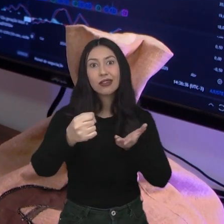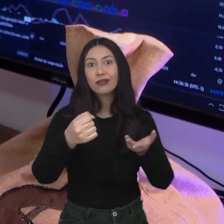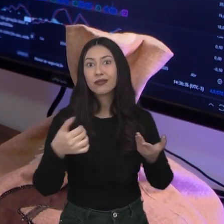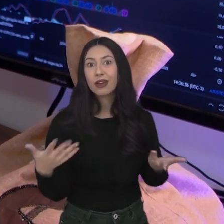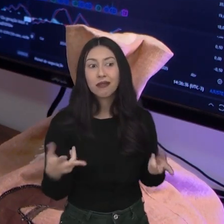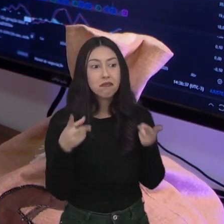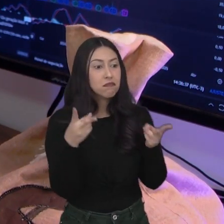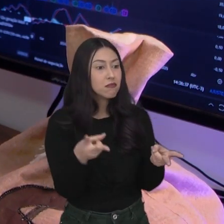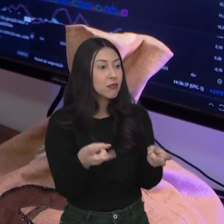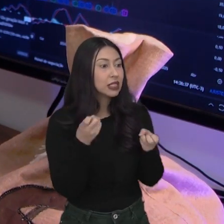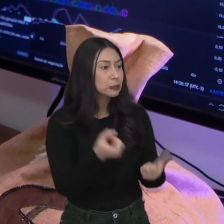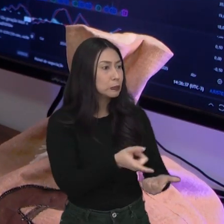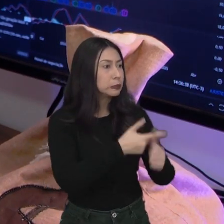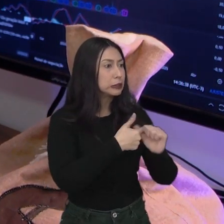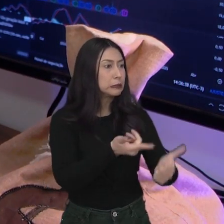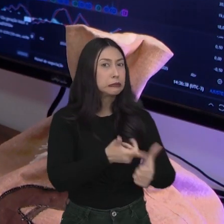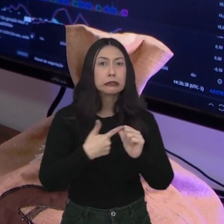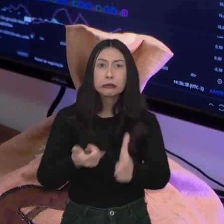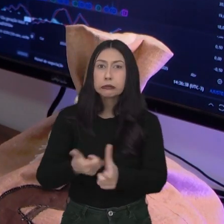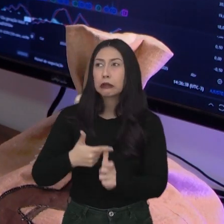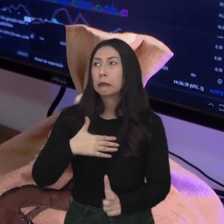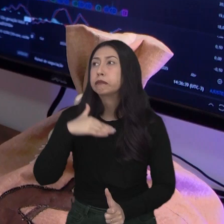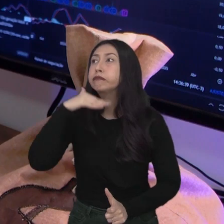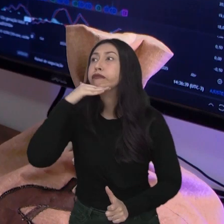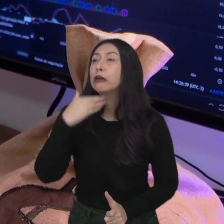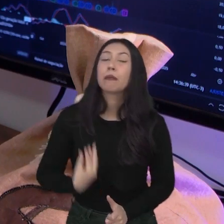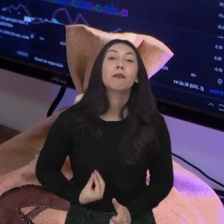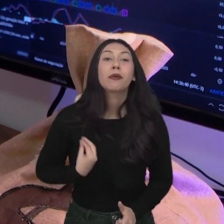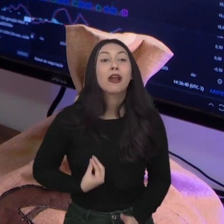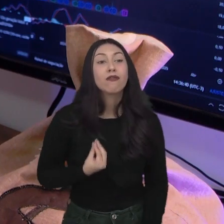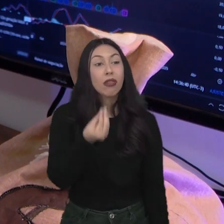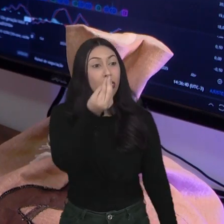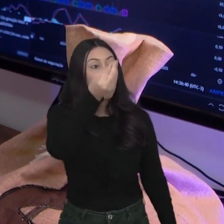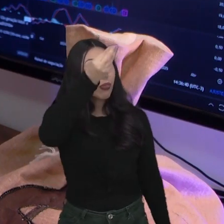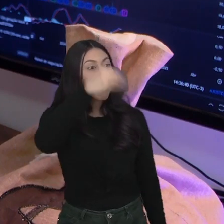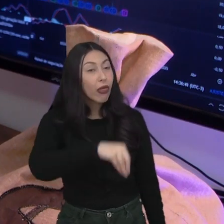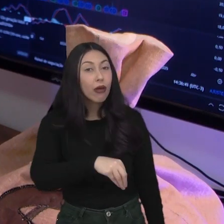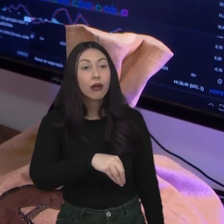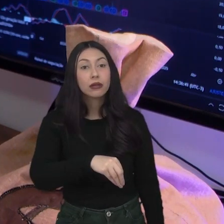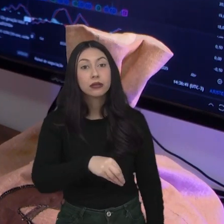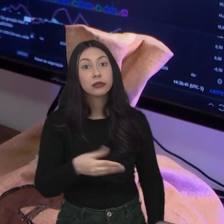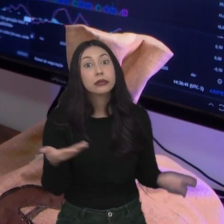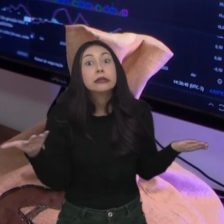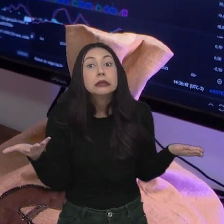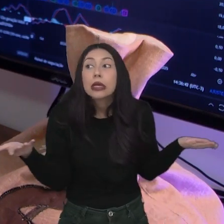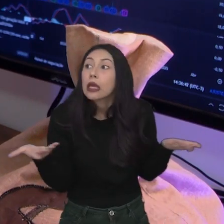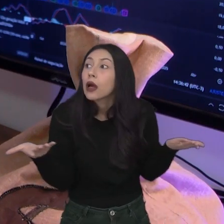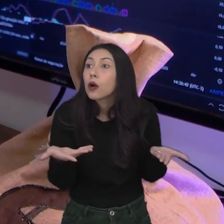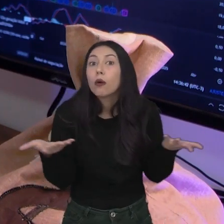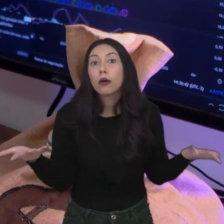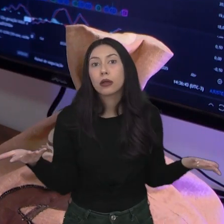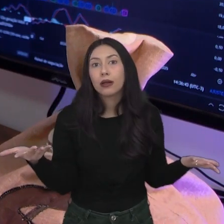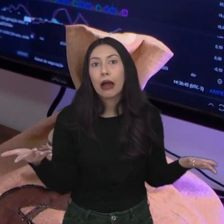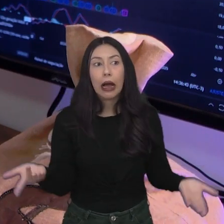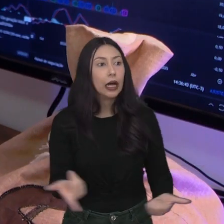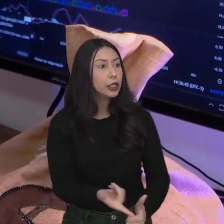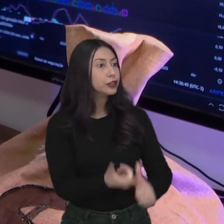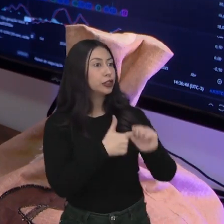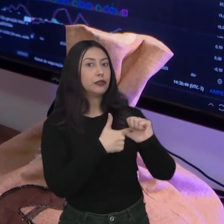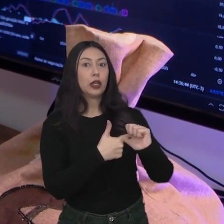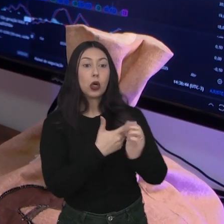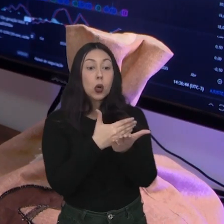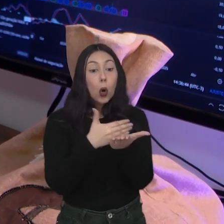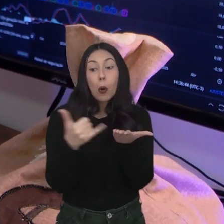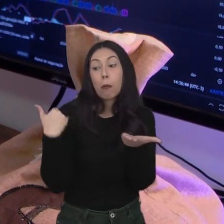vida, é a hora que a pessoa percebe, estou cheio de dívida, minha vida não está melhorando, estou longe de realizar meus objetivos. E agora? Então não é que a